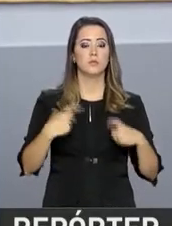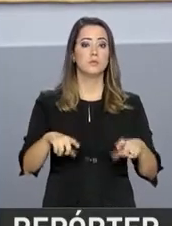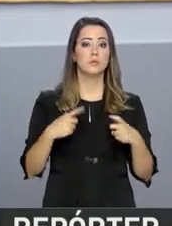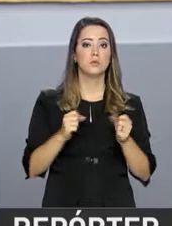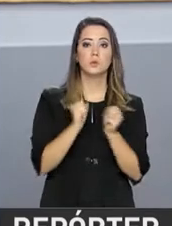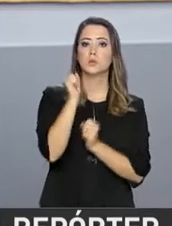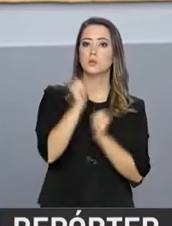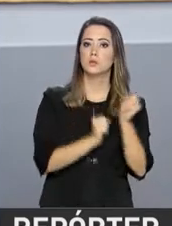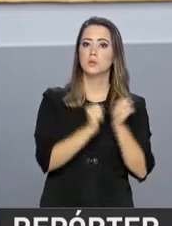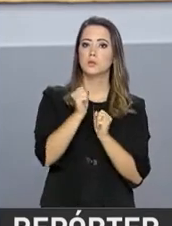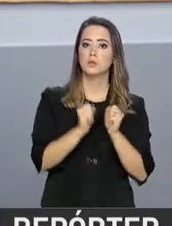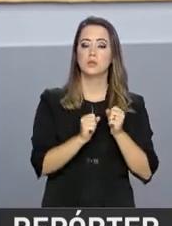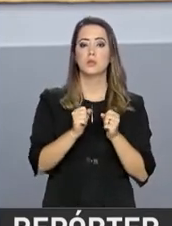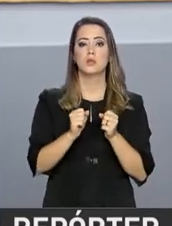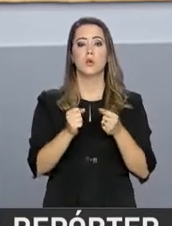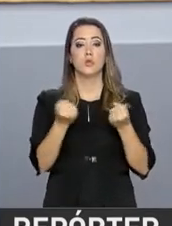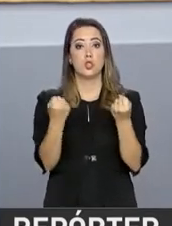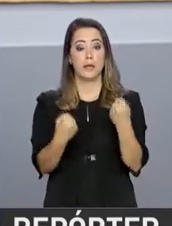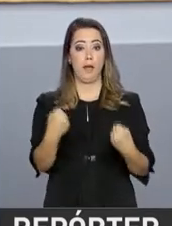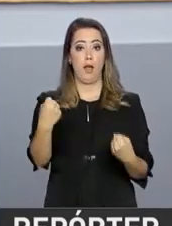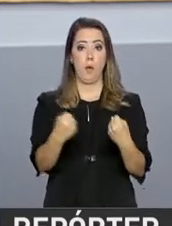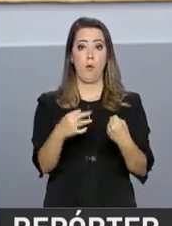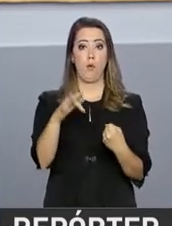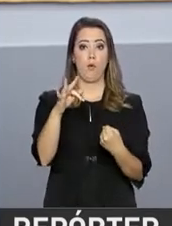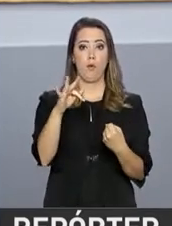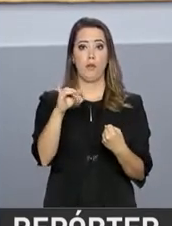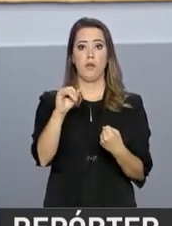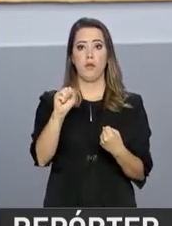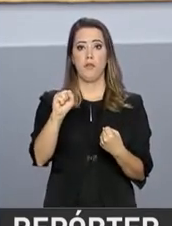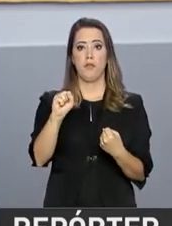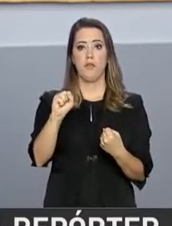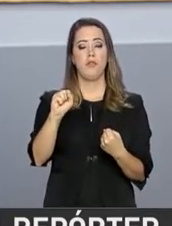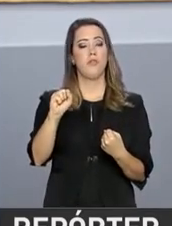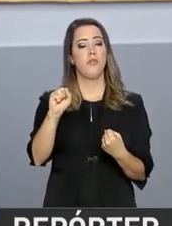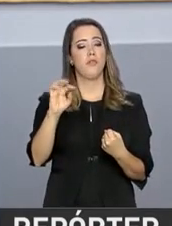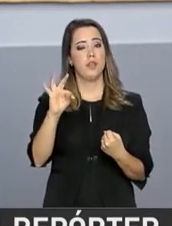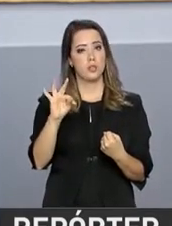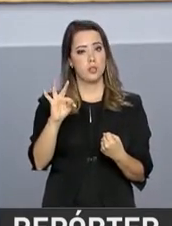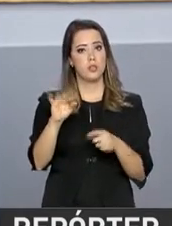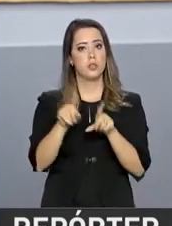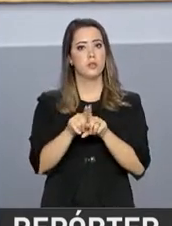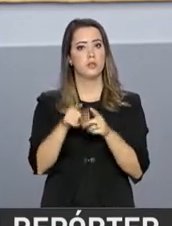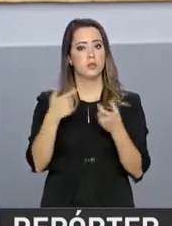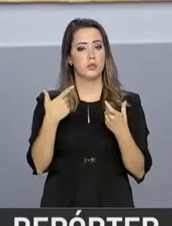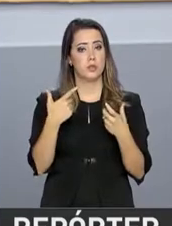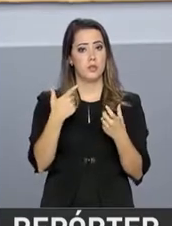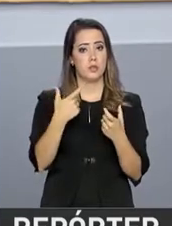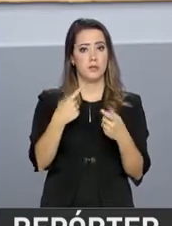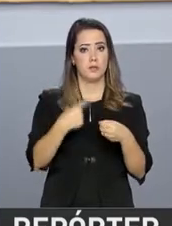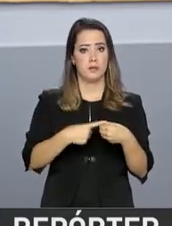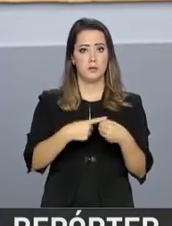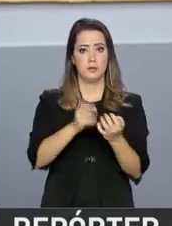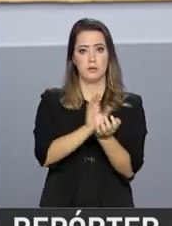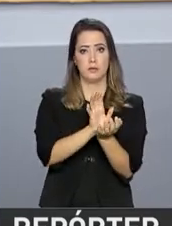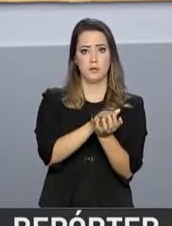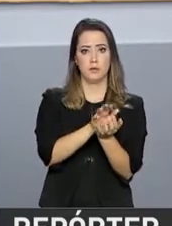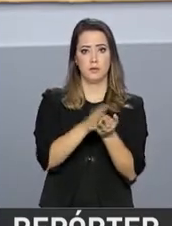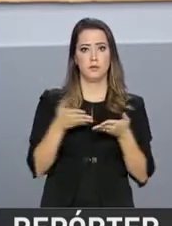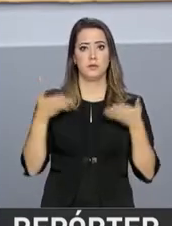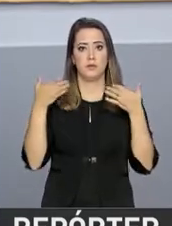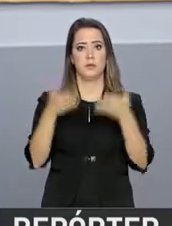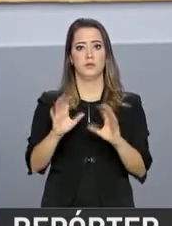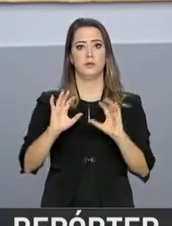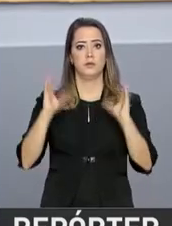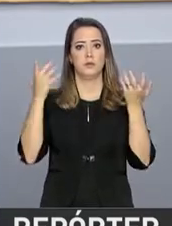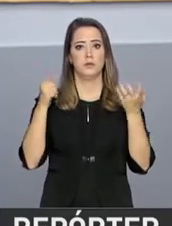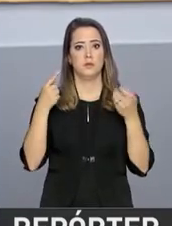planta industrial da montadora de automóveis Fiat Chrysler, que fica em Goiânia, no estado de Pernambuco, e participou da cerimônia de